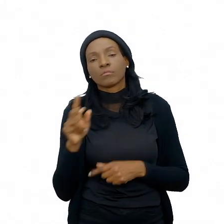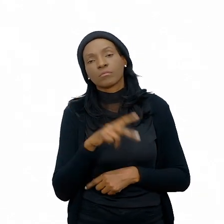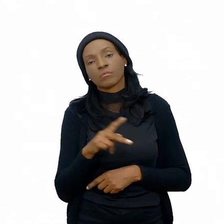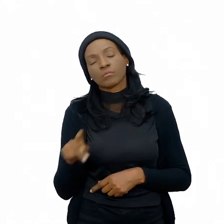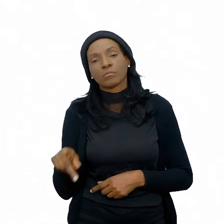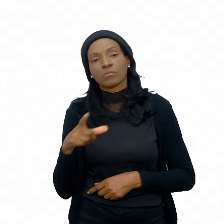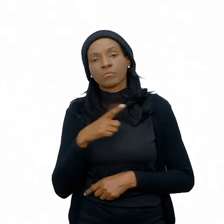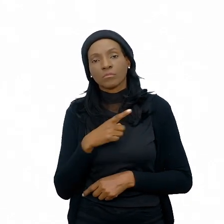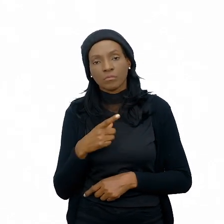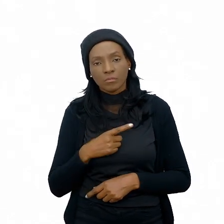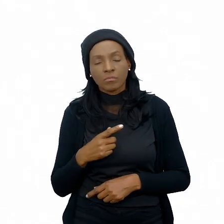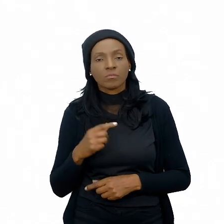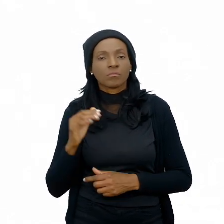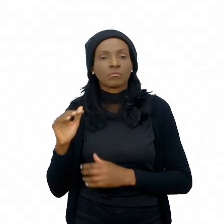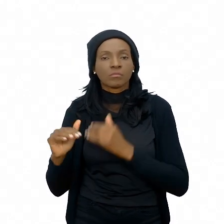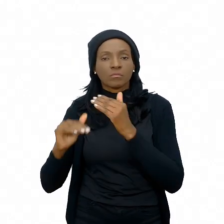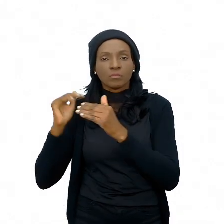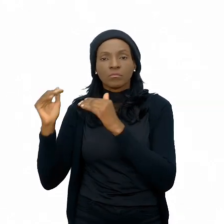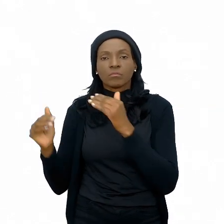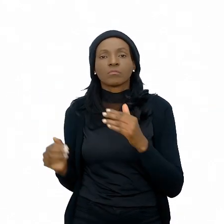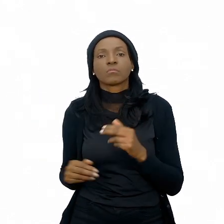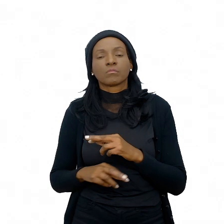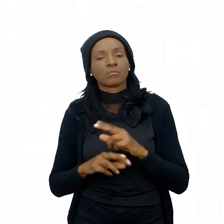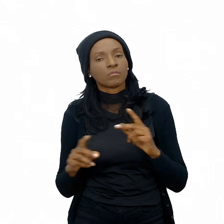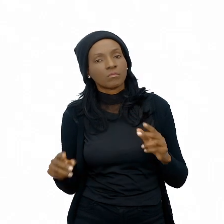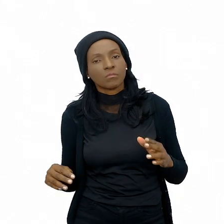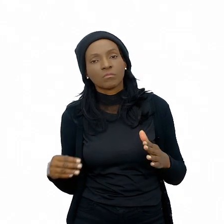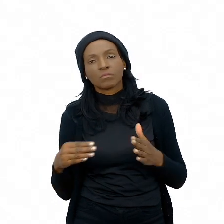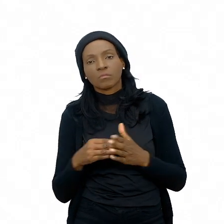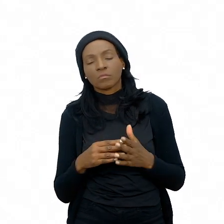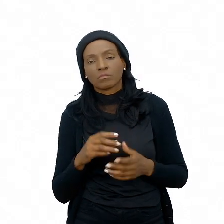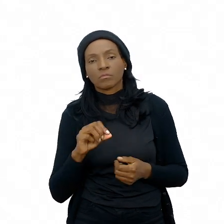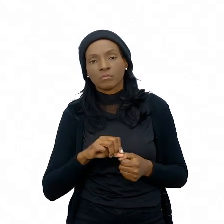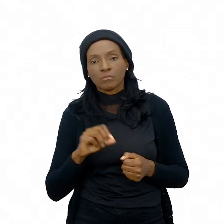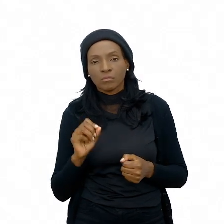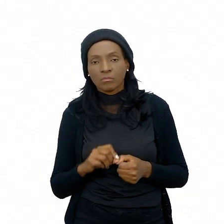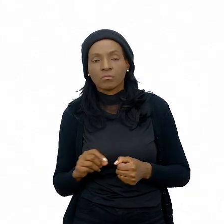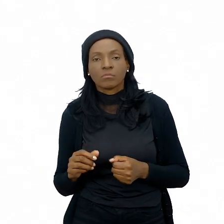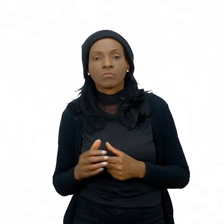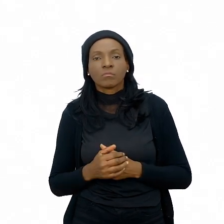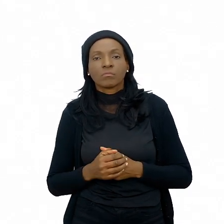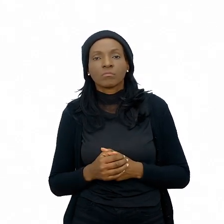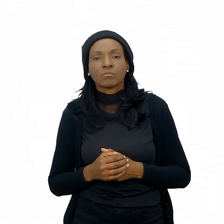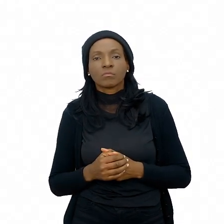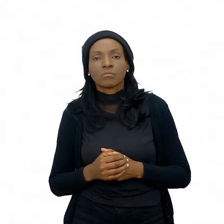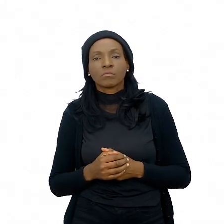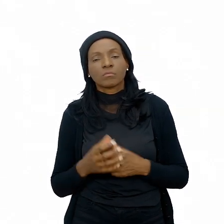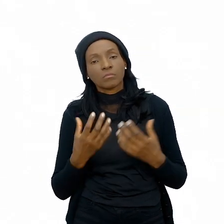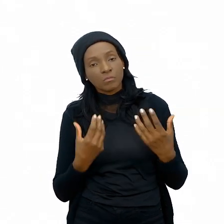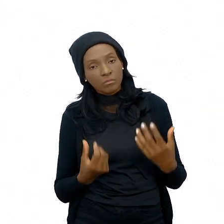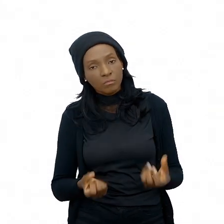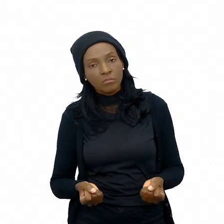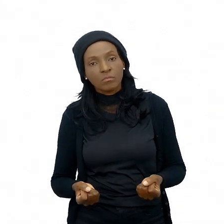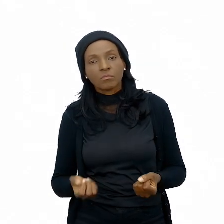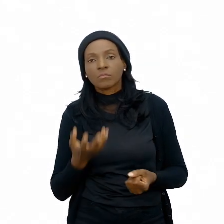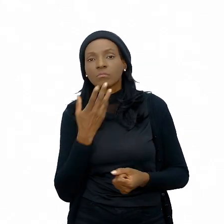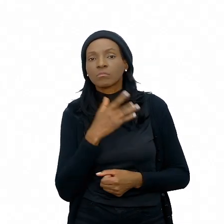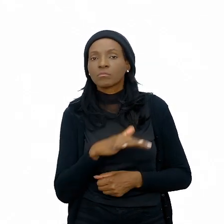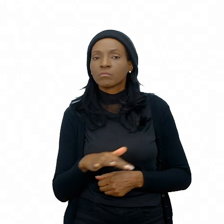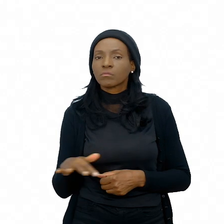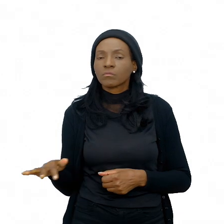vai promovendo, das intervenções que ele faz, permitindo que essas